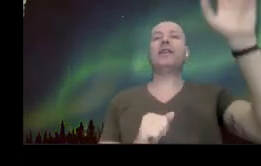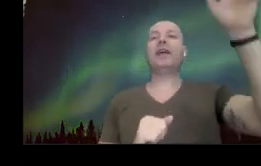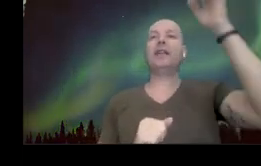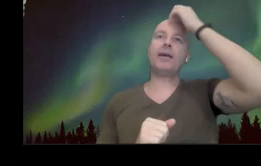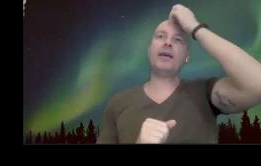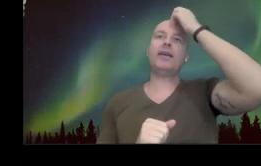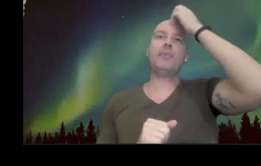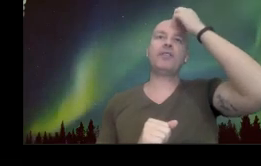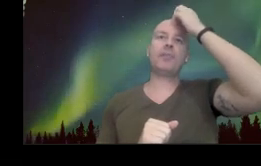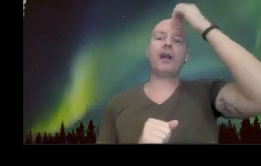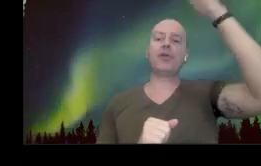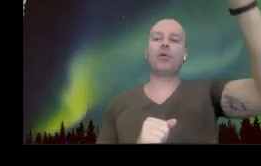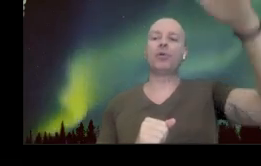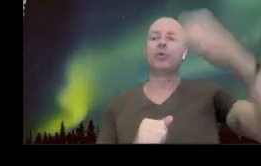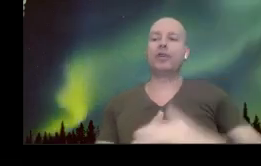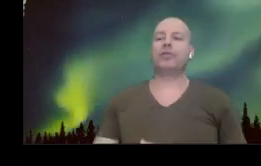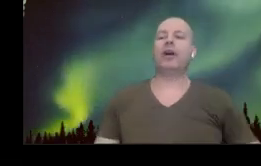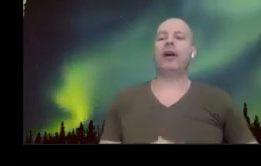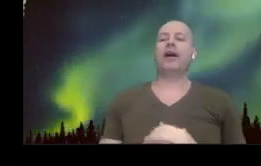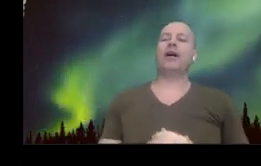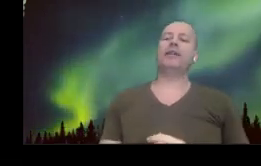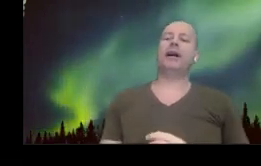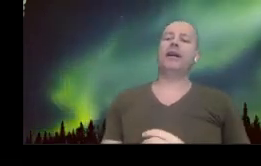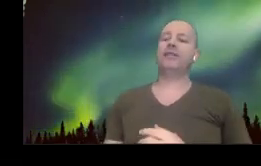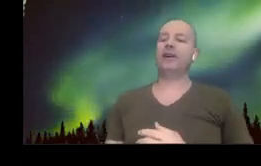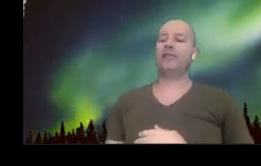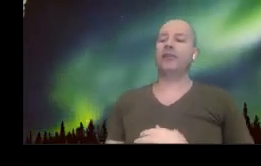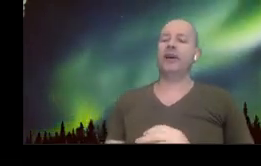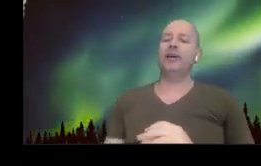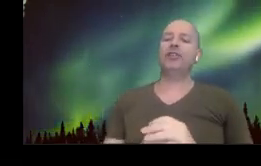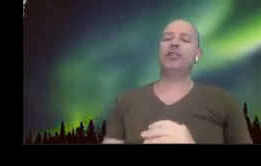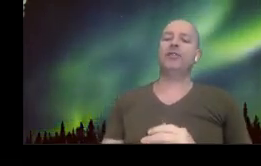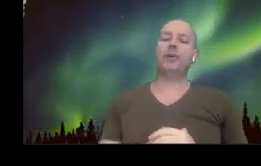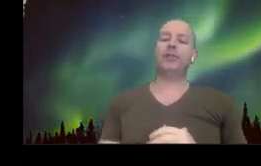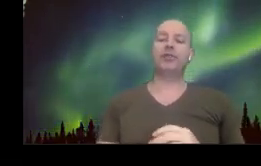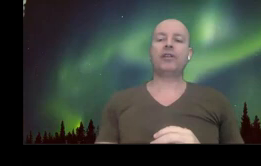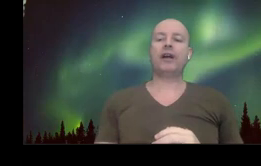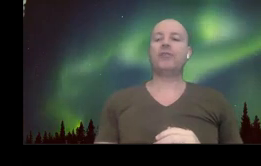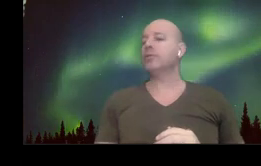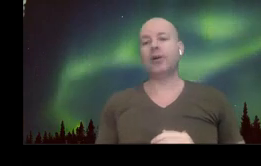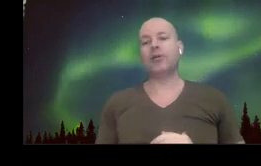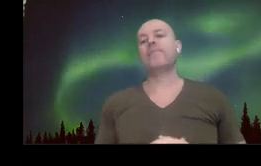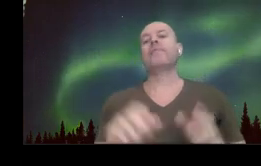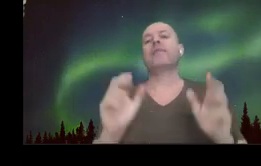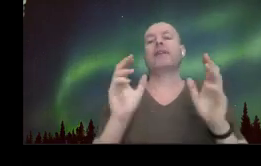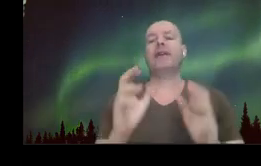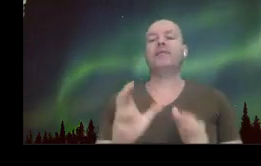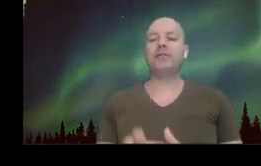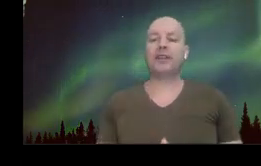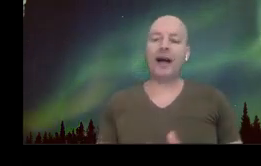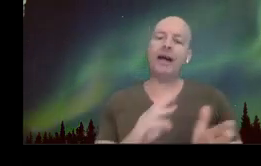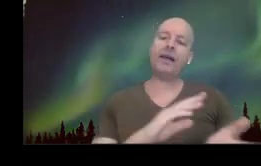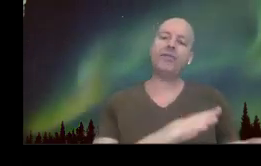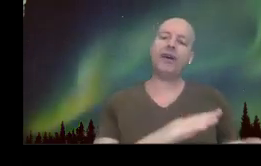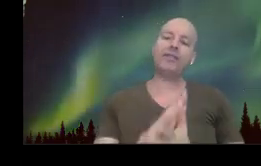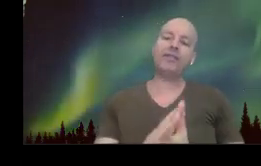o Alex quer ir lá e quer pescar pirarucu dentro da reserva de desenvolvimento sustentável. Não. Quem